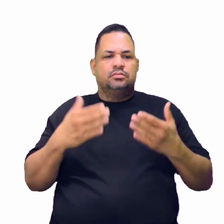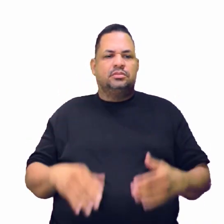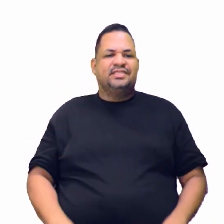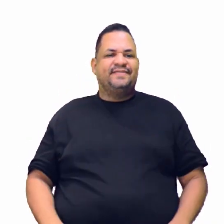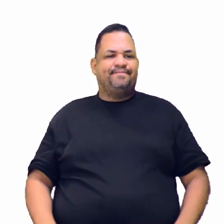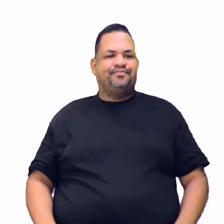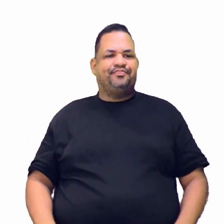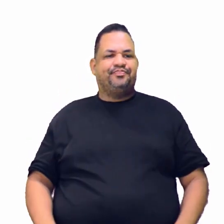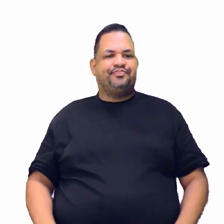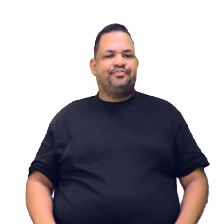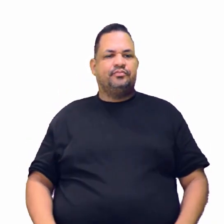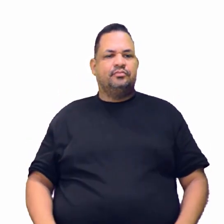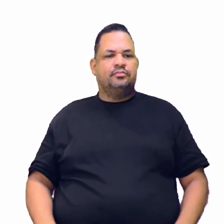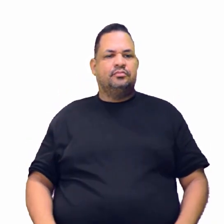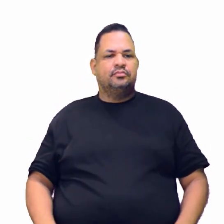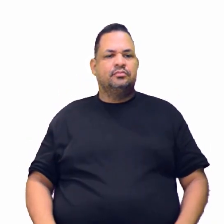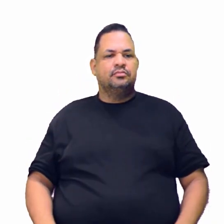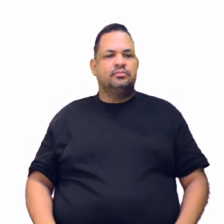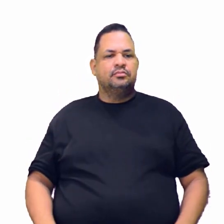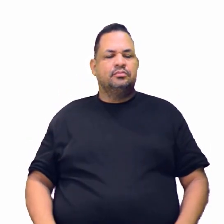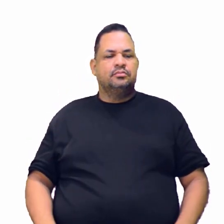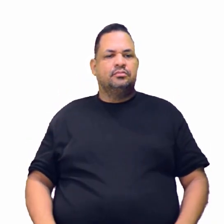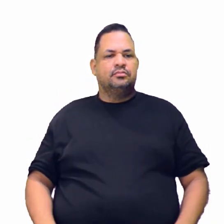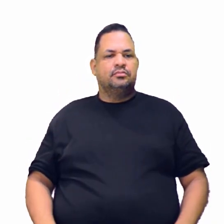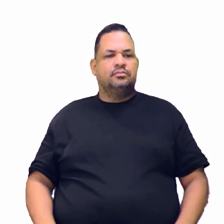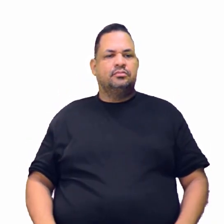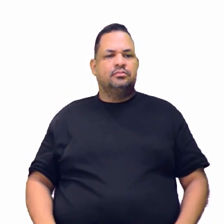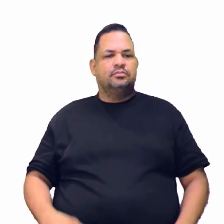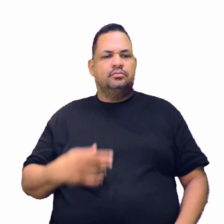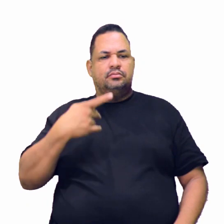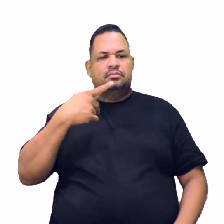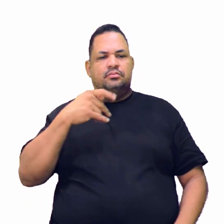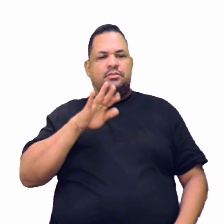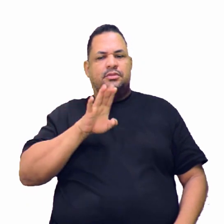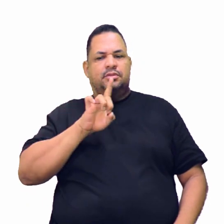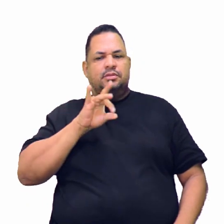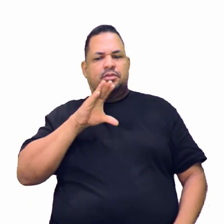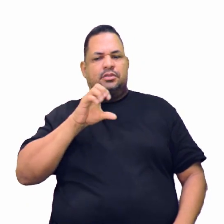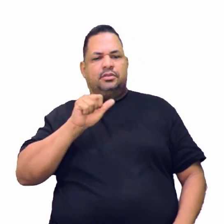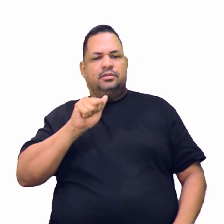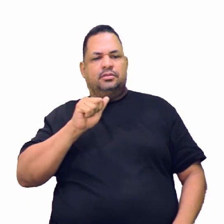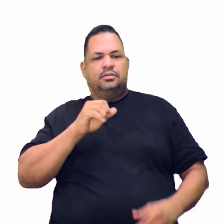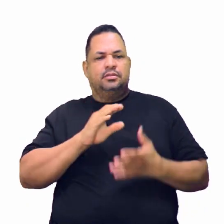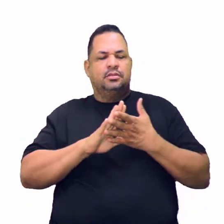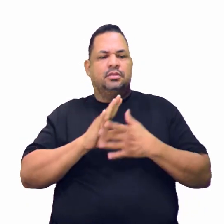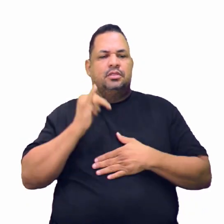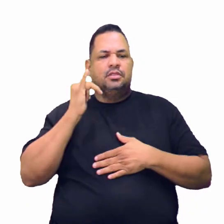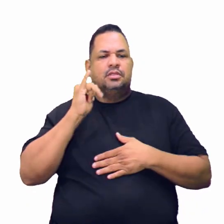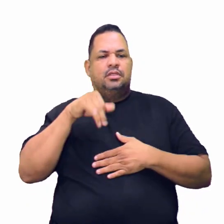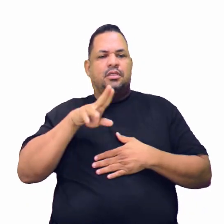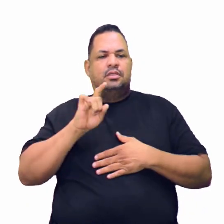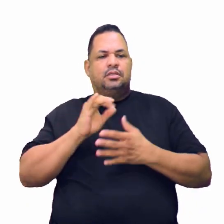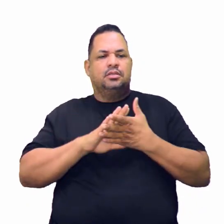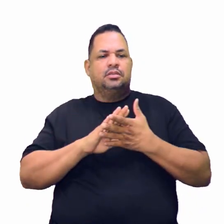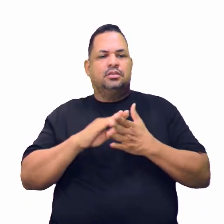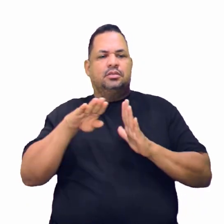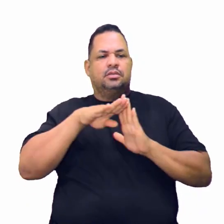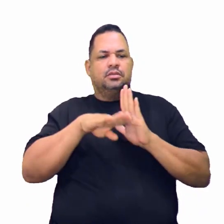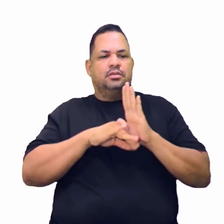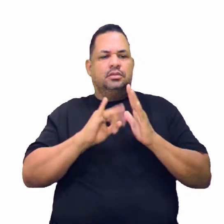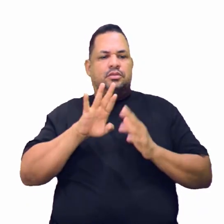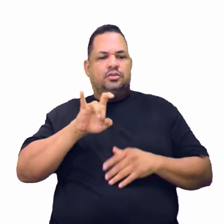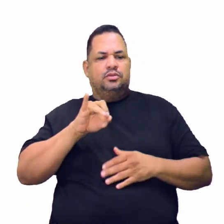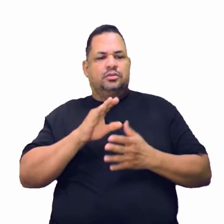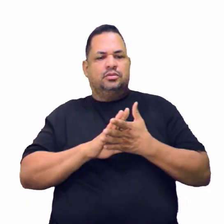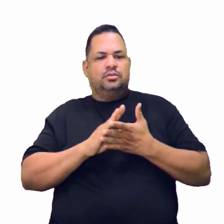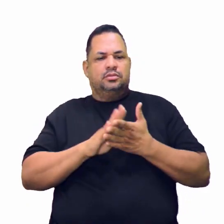aí? Letra A, prescritiva, narrativa, descritiva,